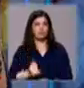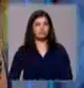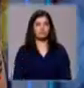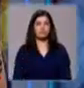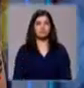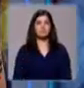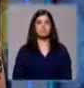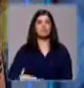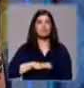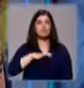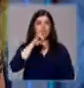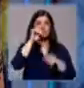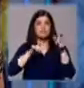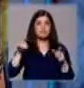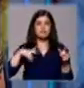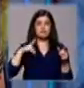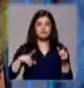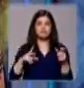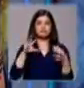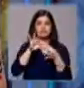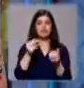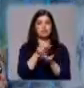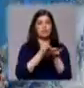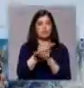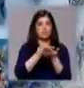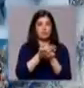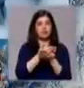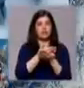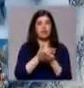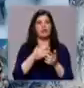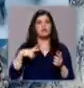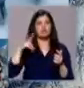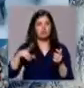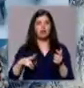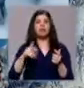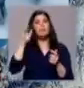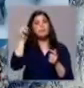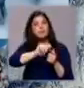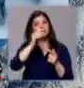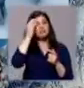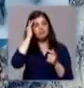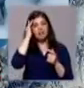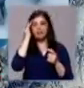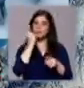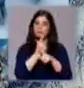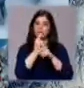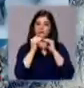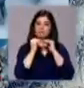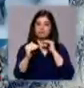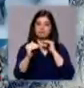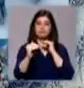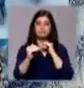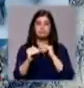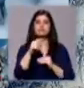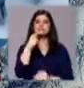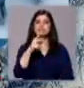a confiança dos portugueses na economia nacional não se encontrou no mês de fevereiro de acordo com o índice segue o valor foi de